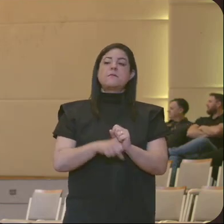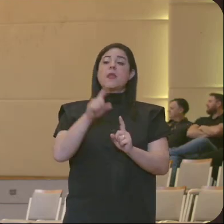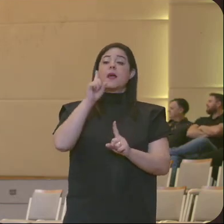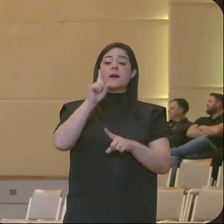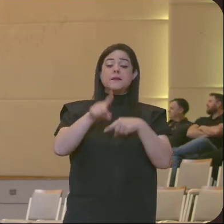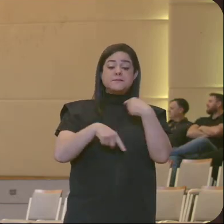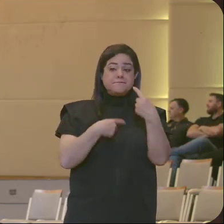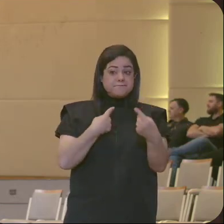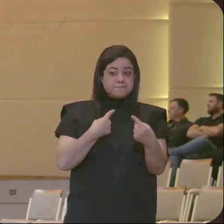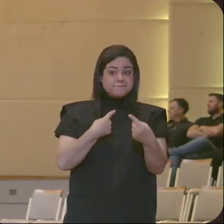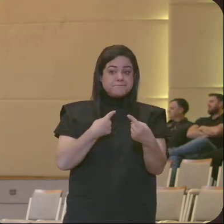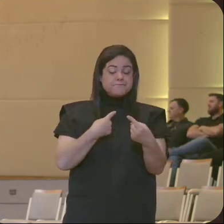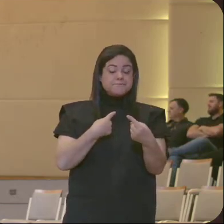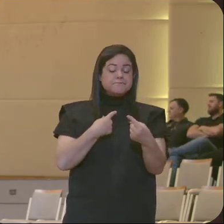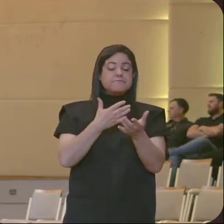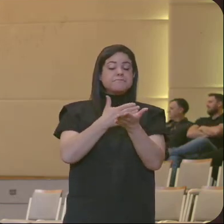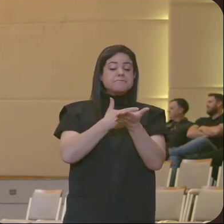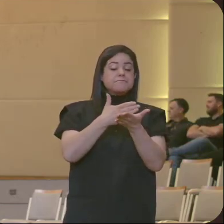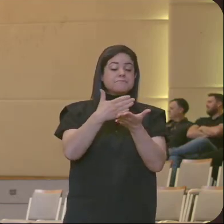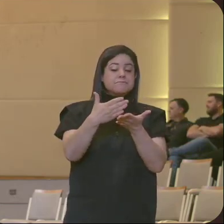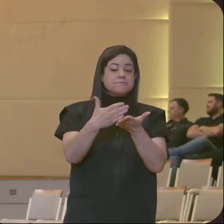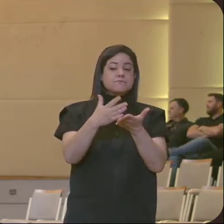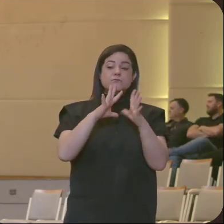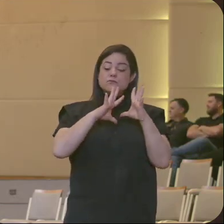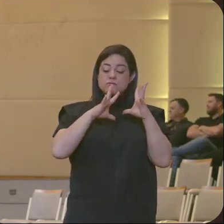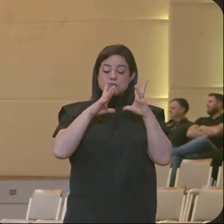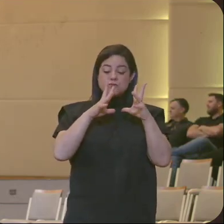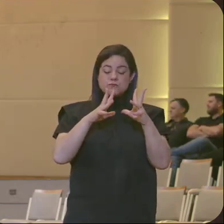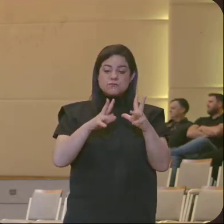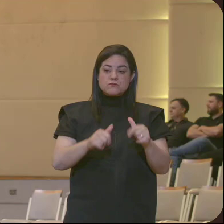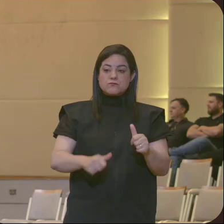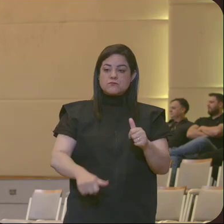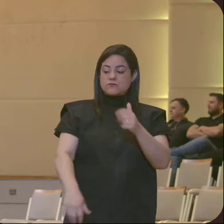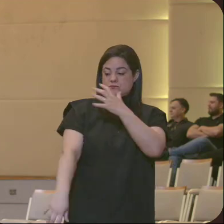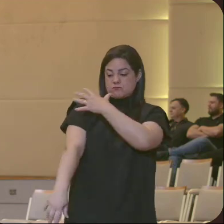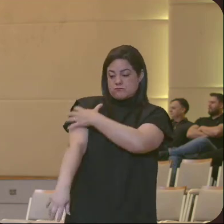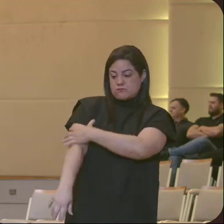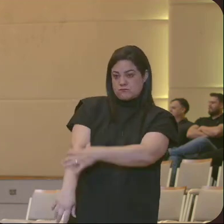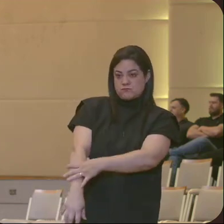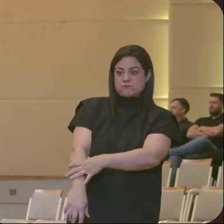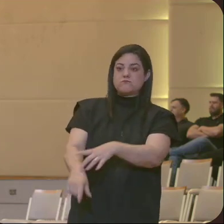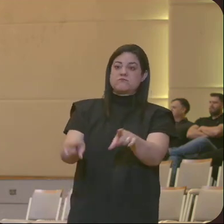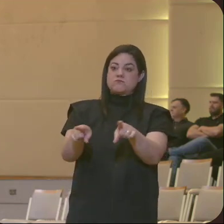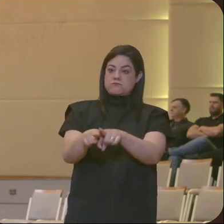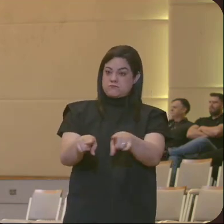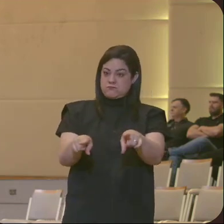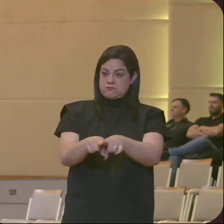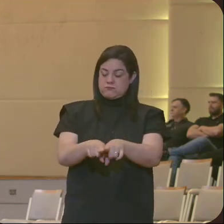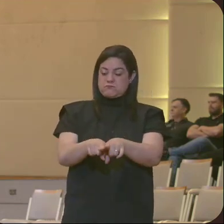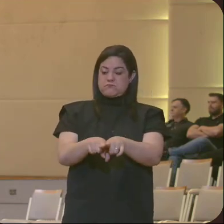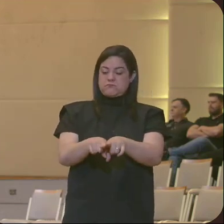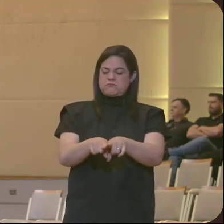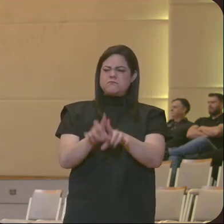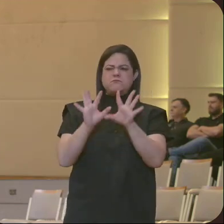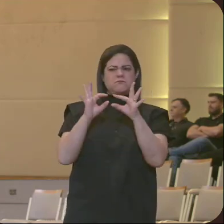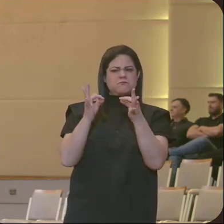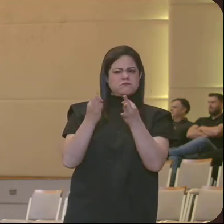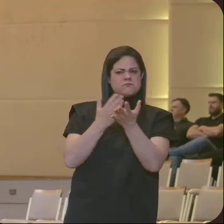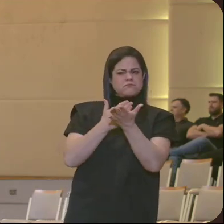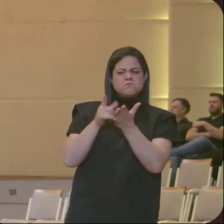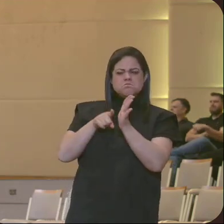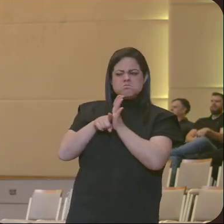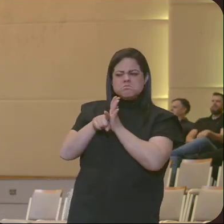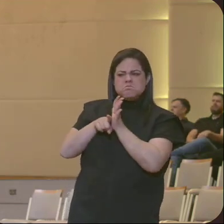logo na sequência, o início da paralisação do braço esquerdo. E aí a família começa a